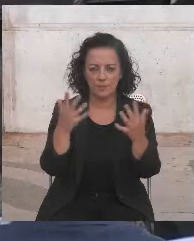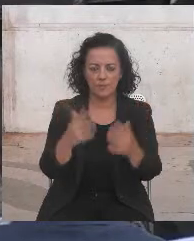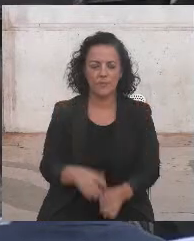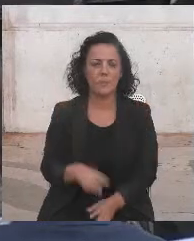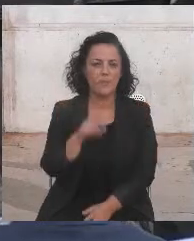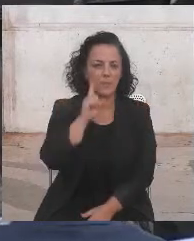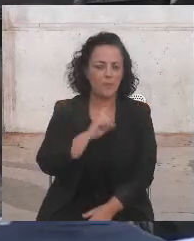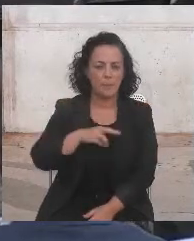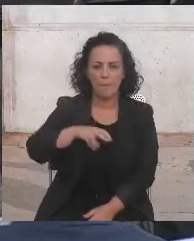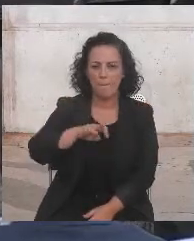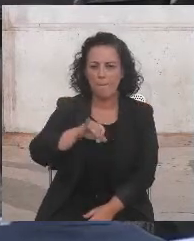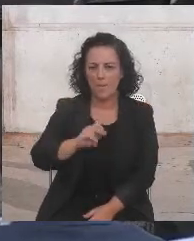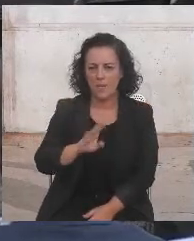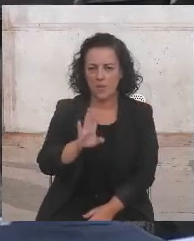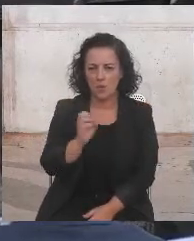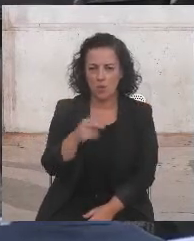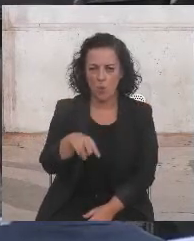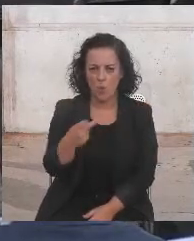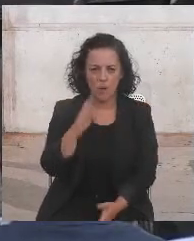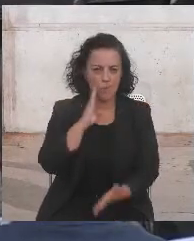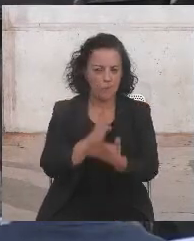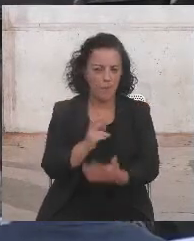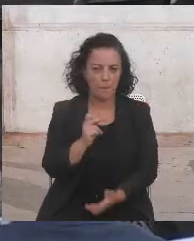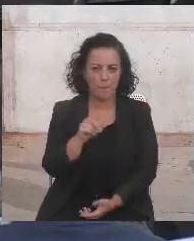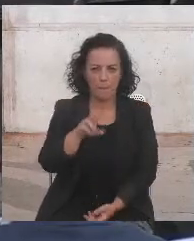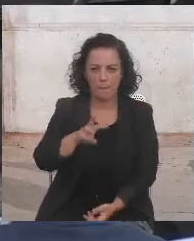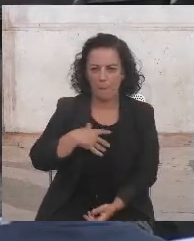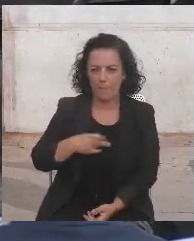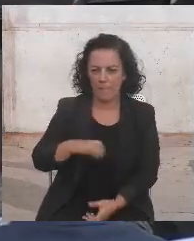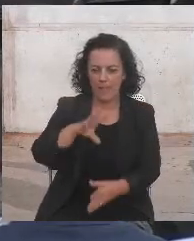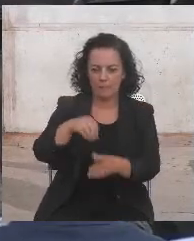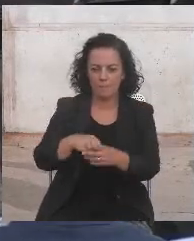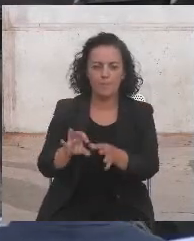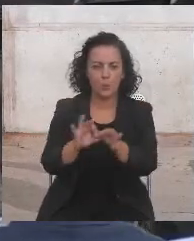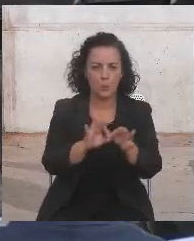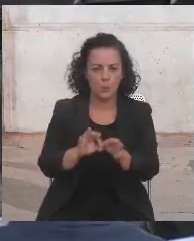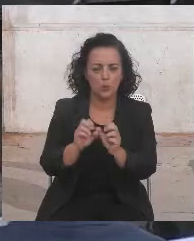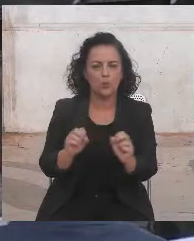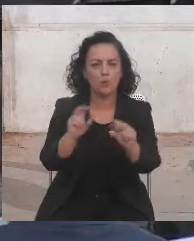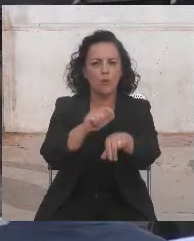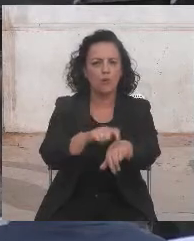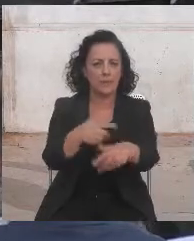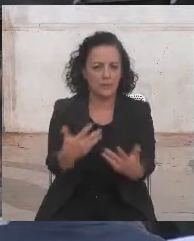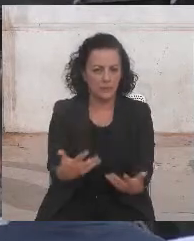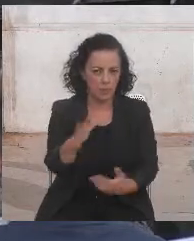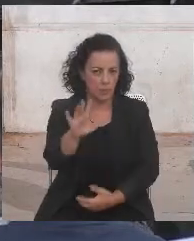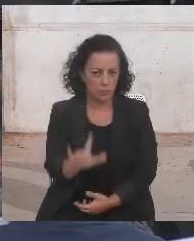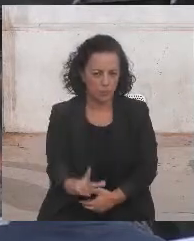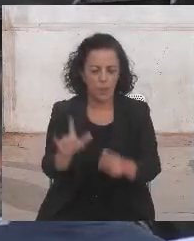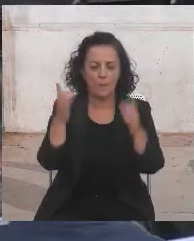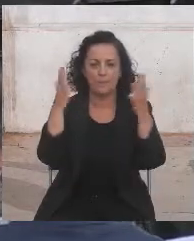Maria Joana Cruz de Castro e Almeida, Coligação Novos Tempos Lisboa.